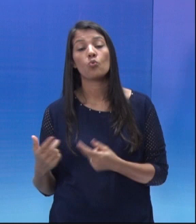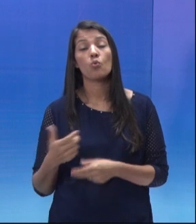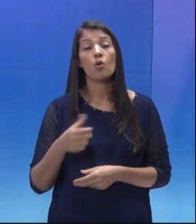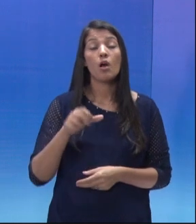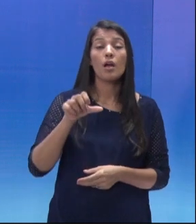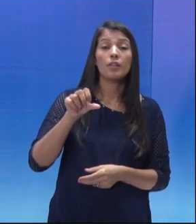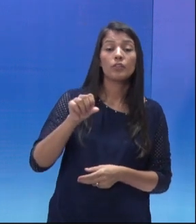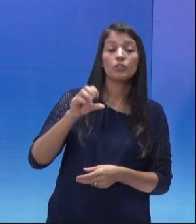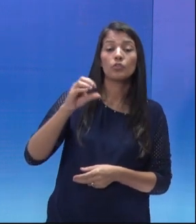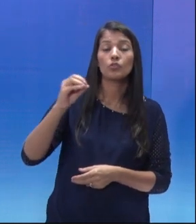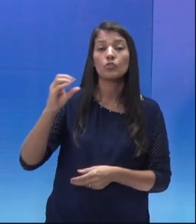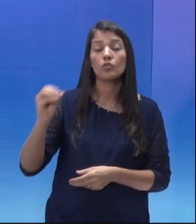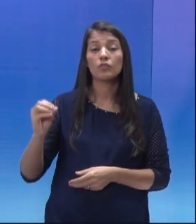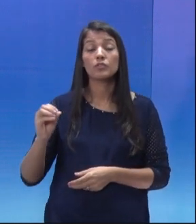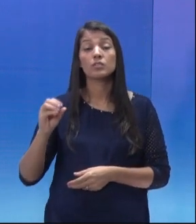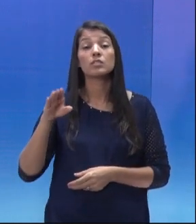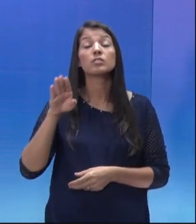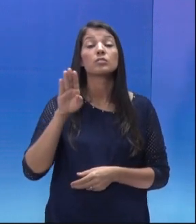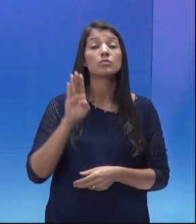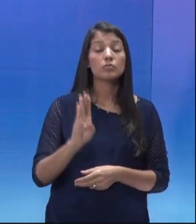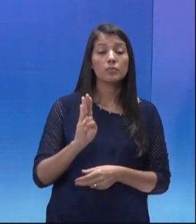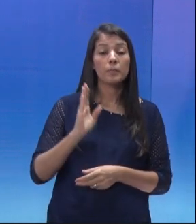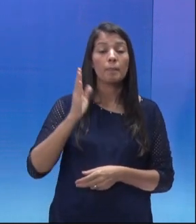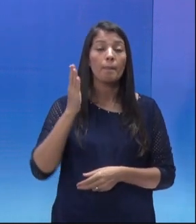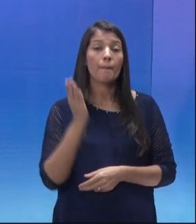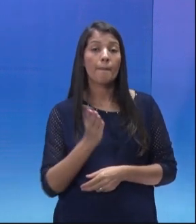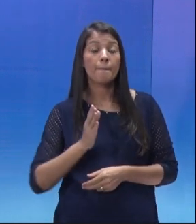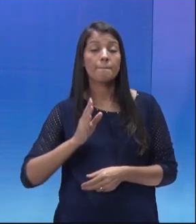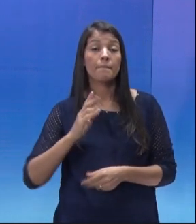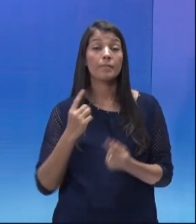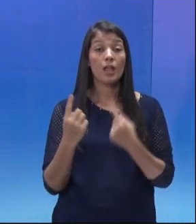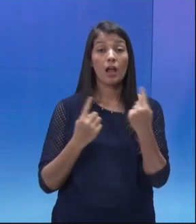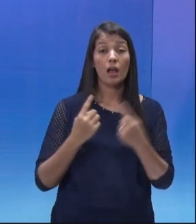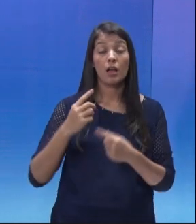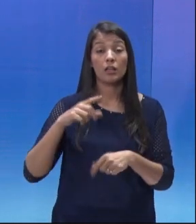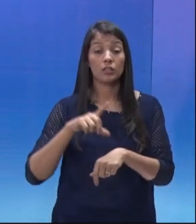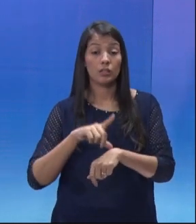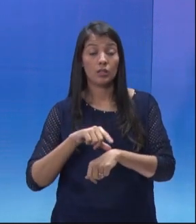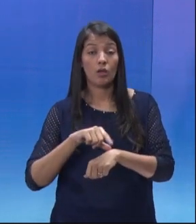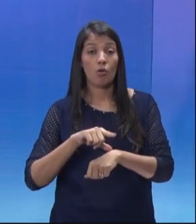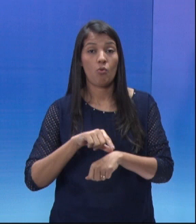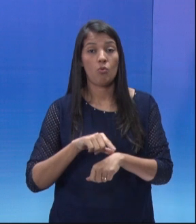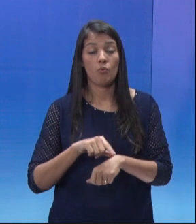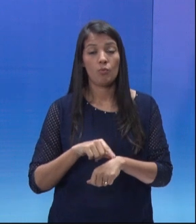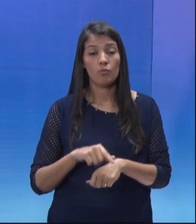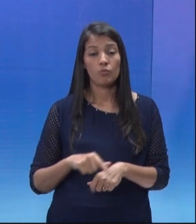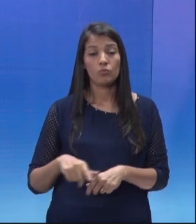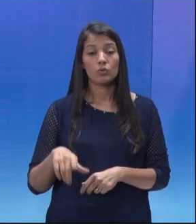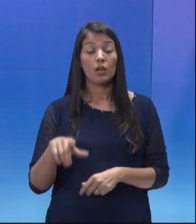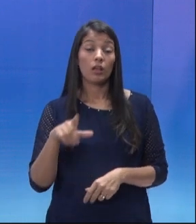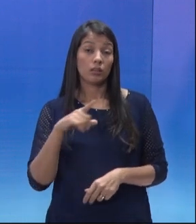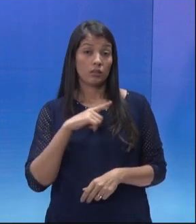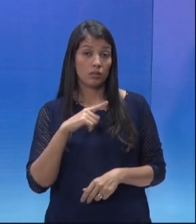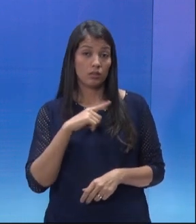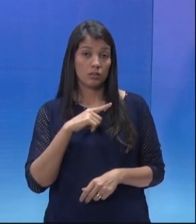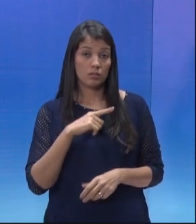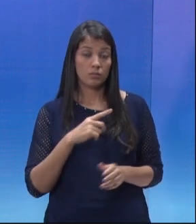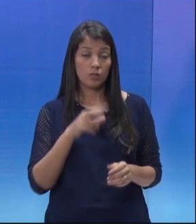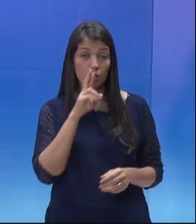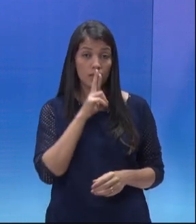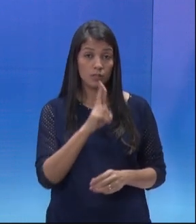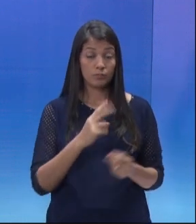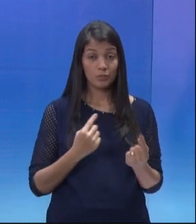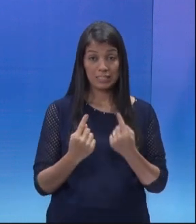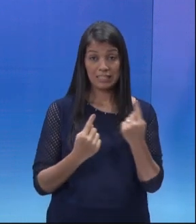por hora para esse ser. Só que nós temos outra problemática aqui. Esse beta é para cada grama e o